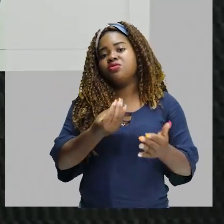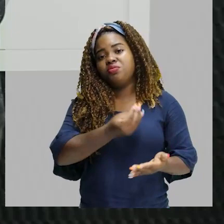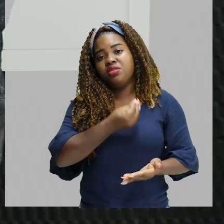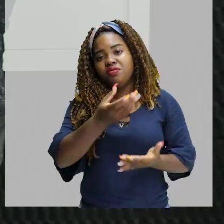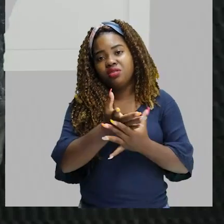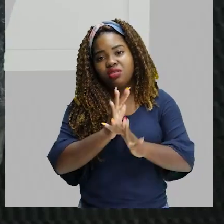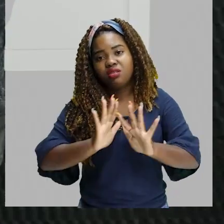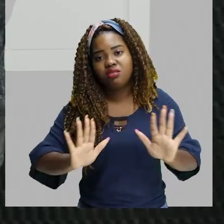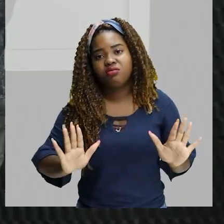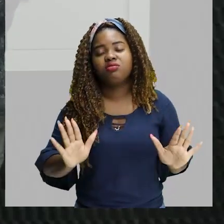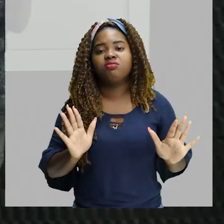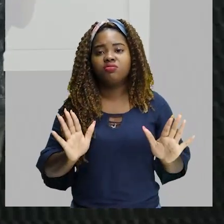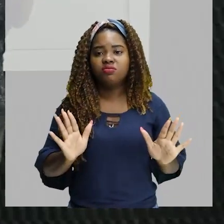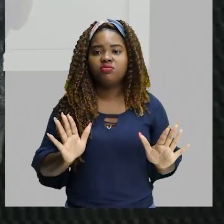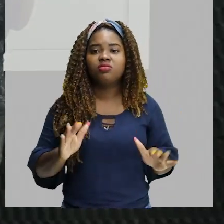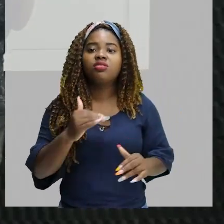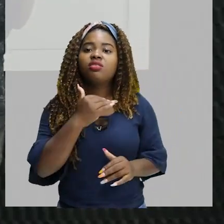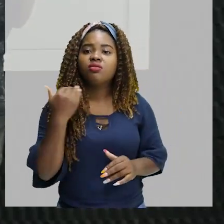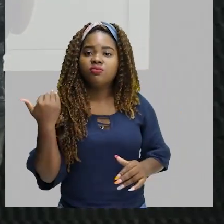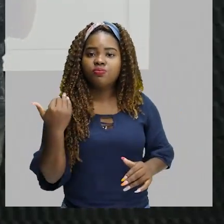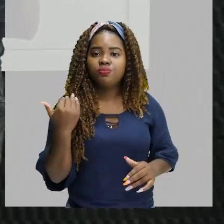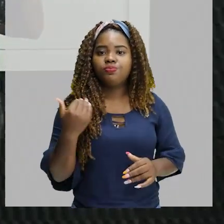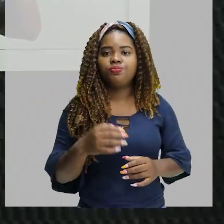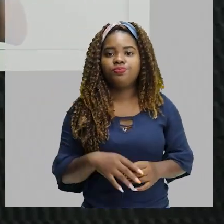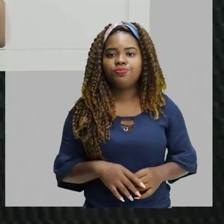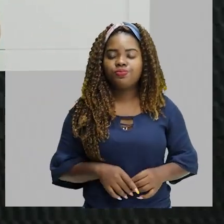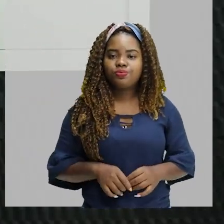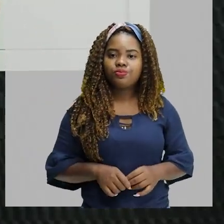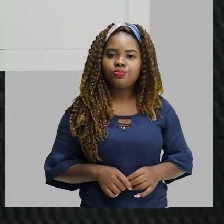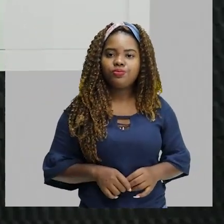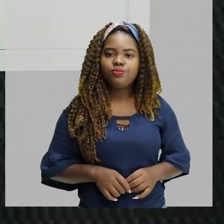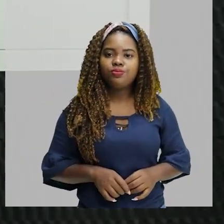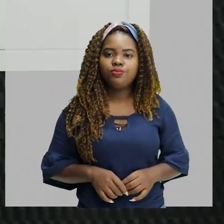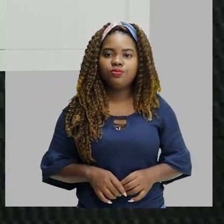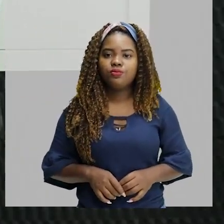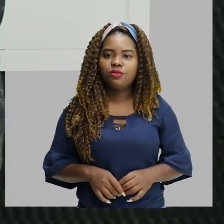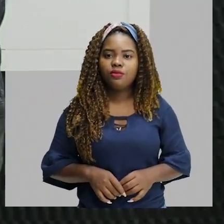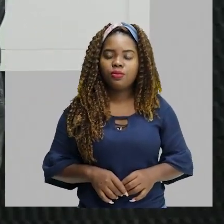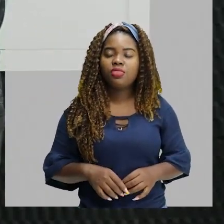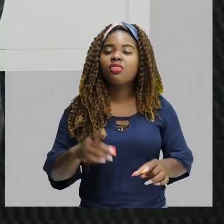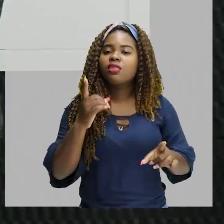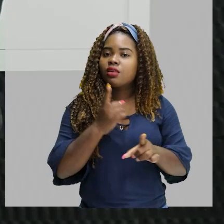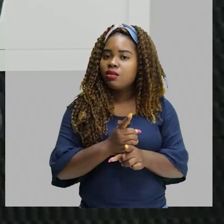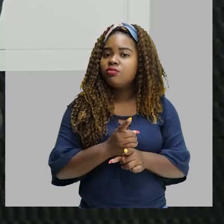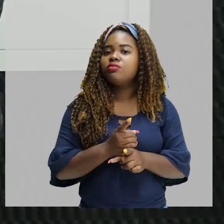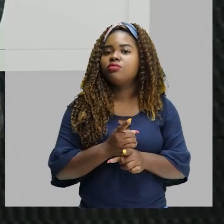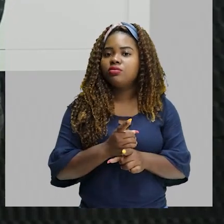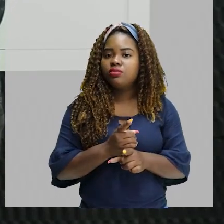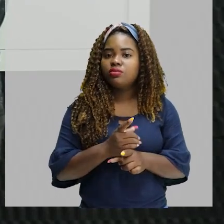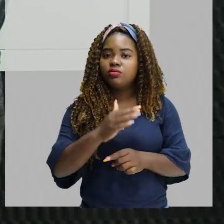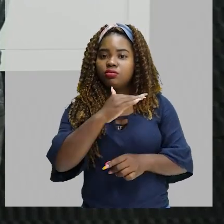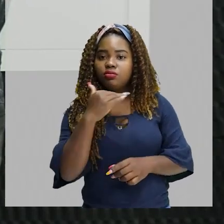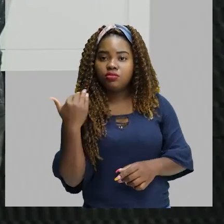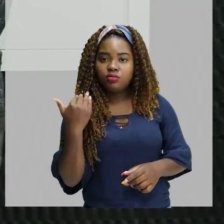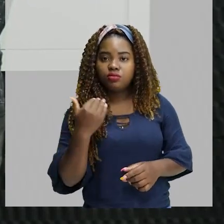existência, que é a morte. Tá? Então aqui encontramos o fim da